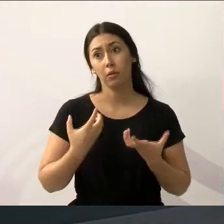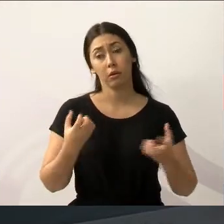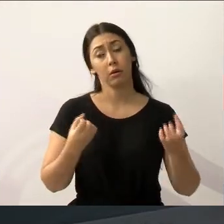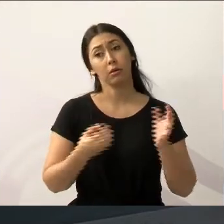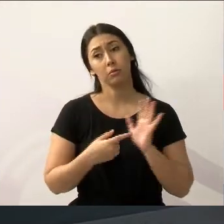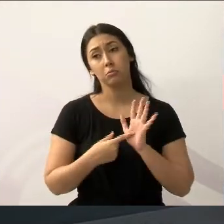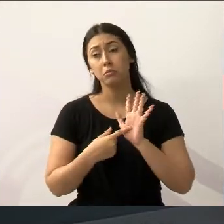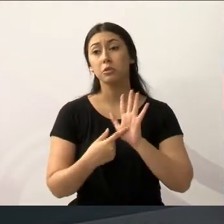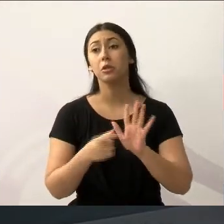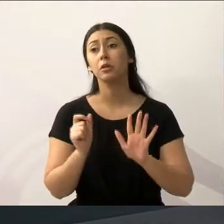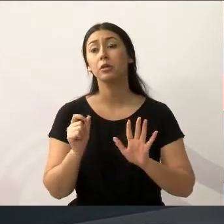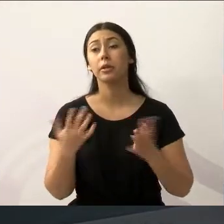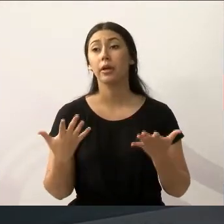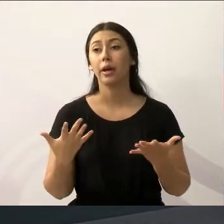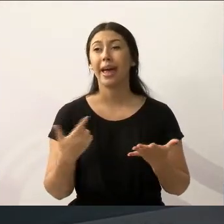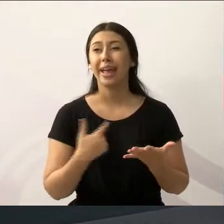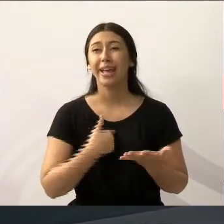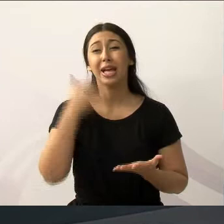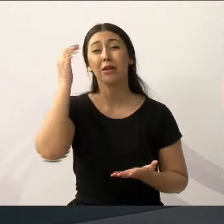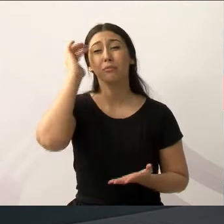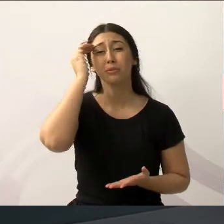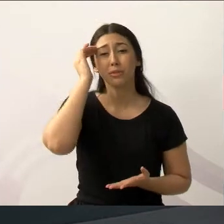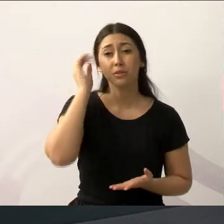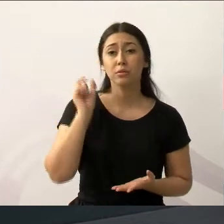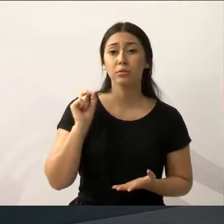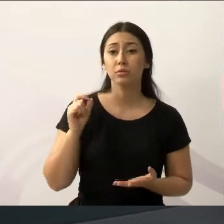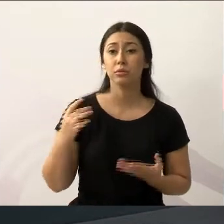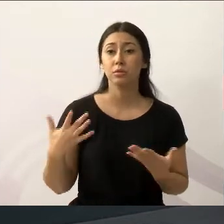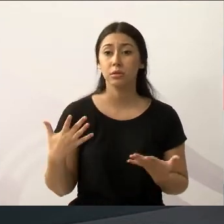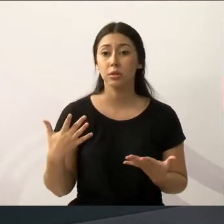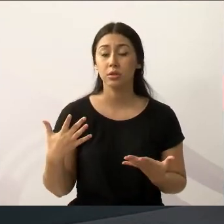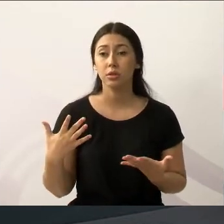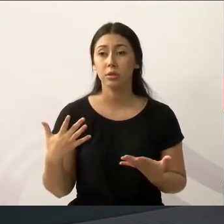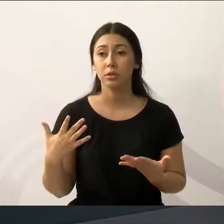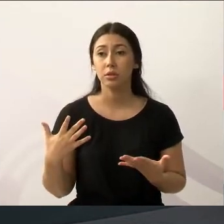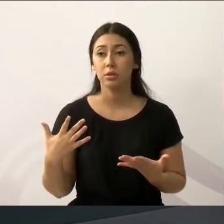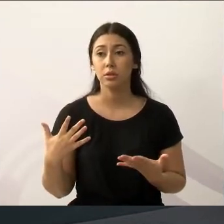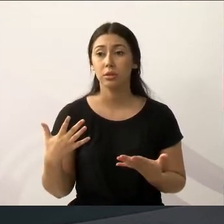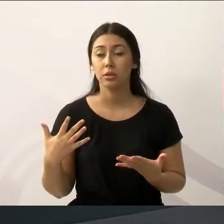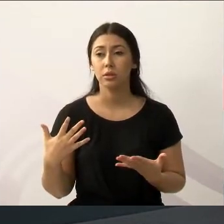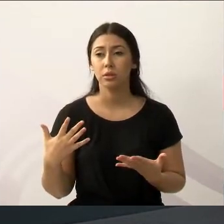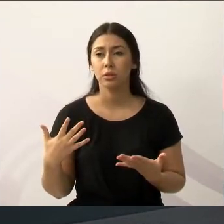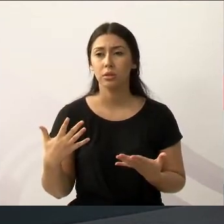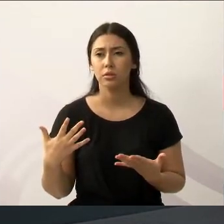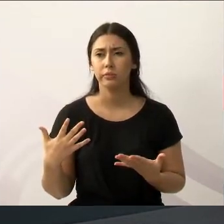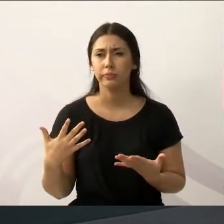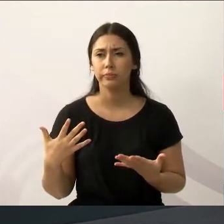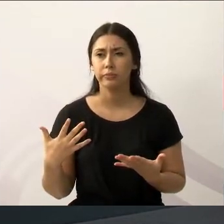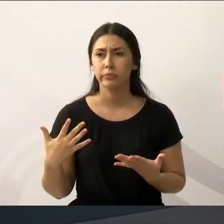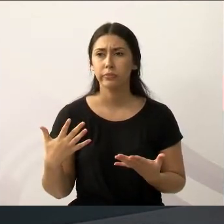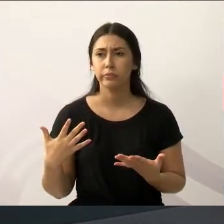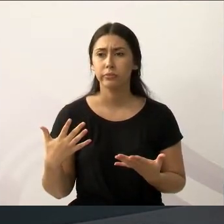Porque pela redação que eu entendi aqui, é só com relação.